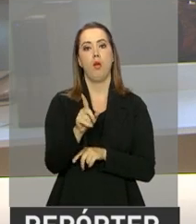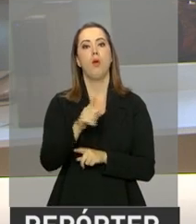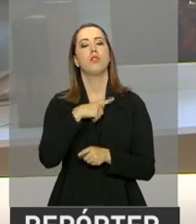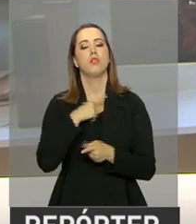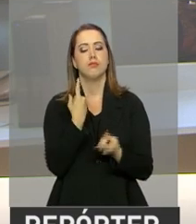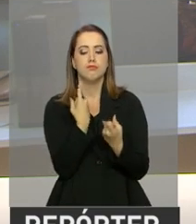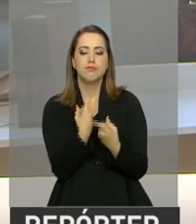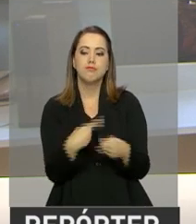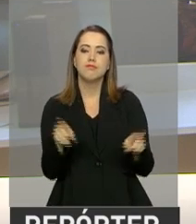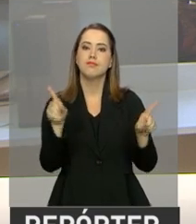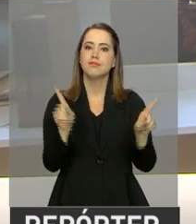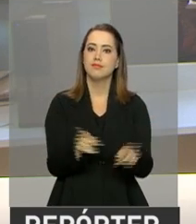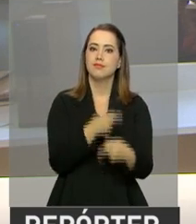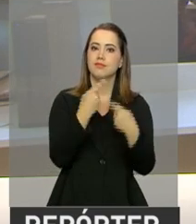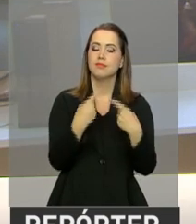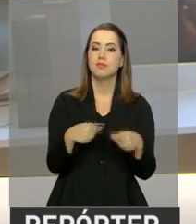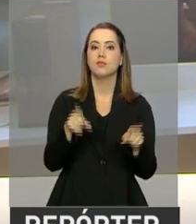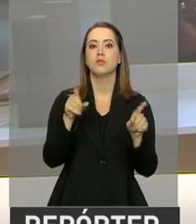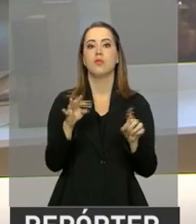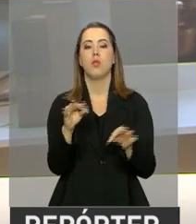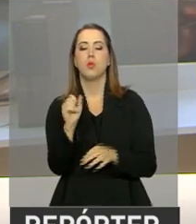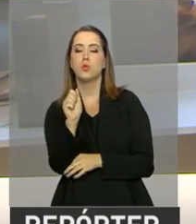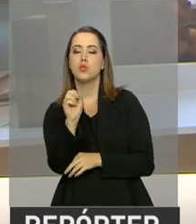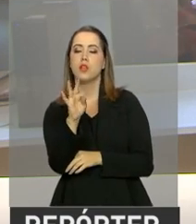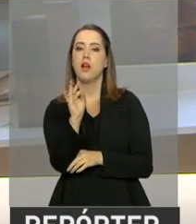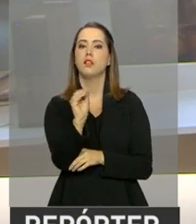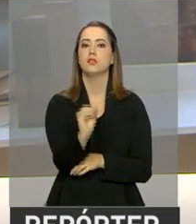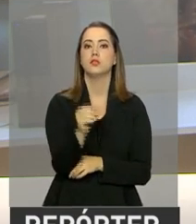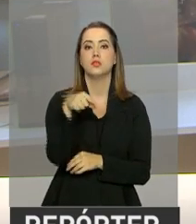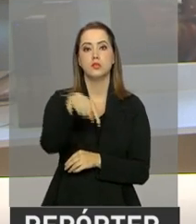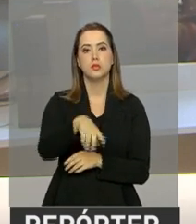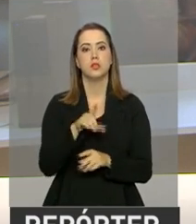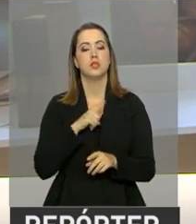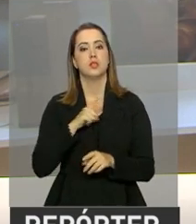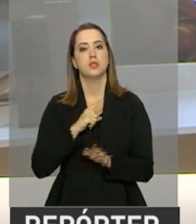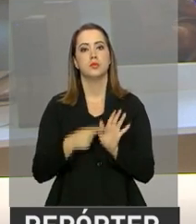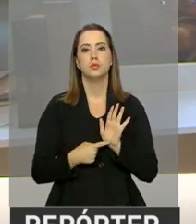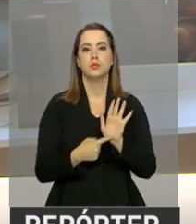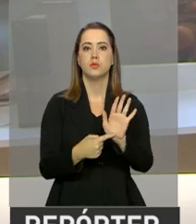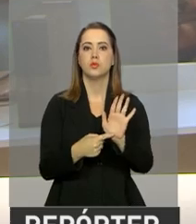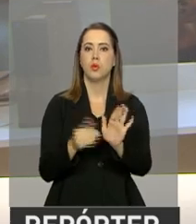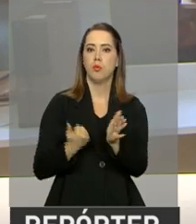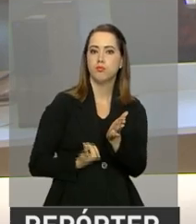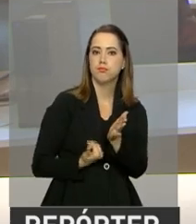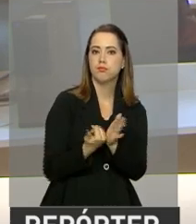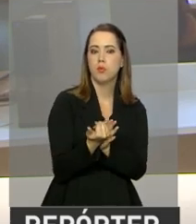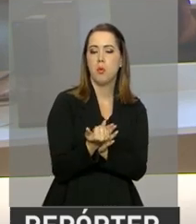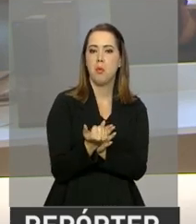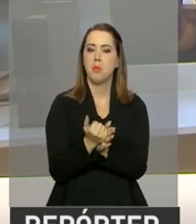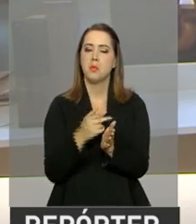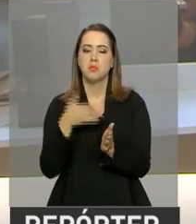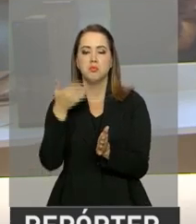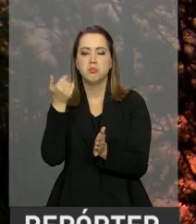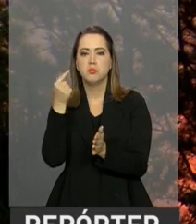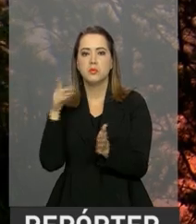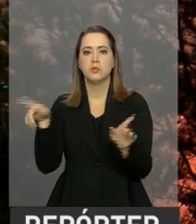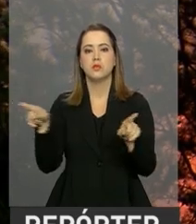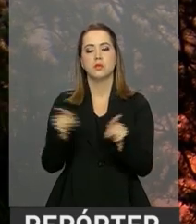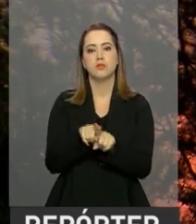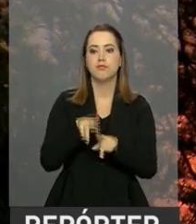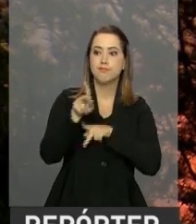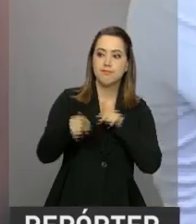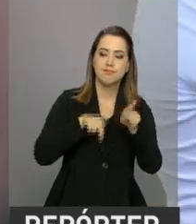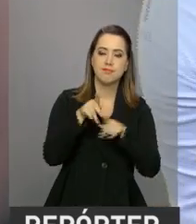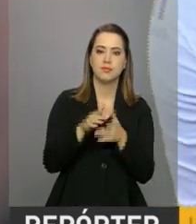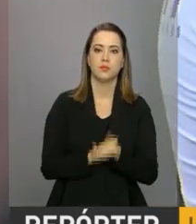Orquestra Sinfônica do Teatro Nacional celebrou a data com uma apresentação que foi do clássico ao popular. O